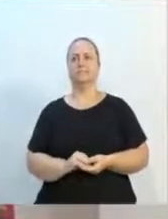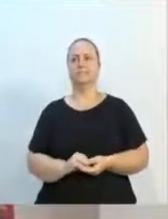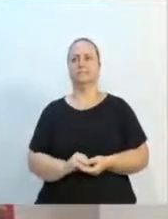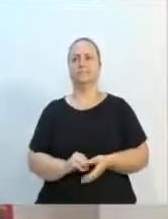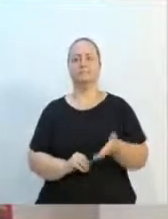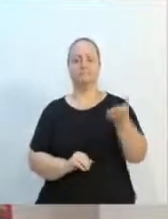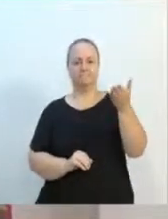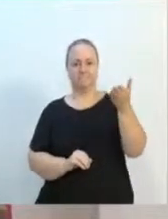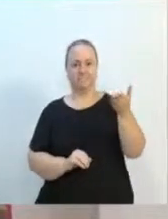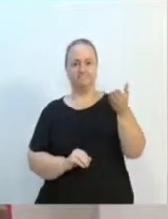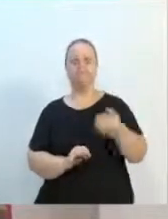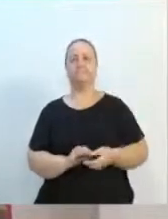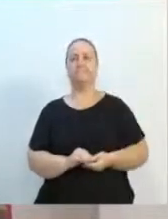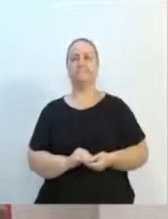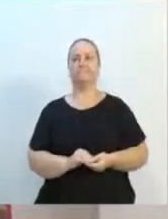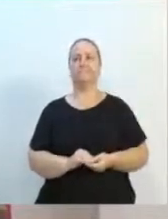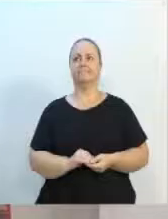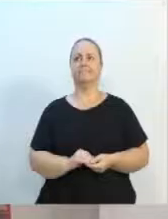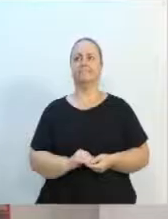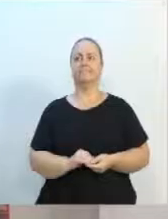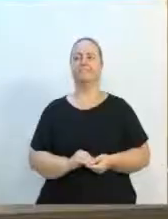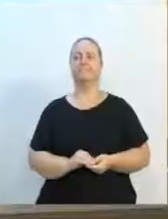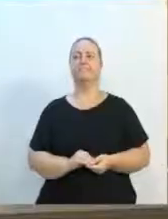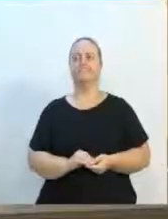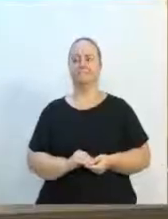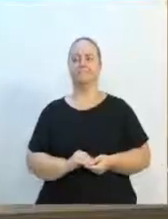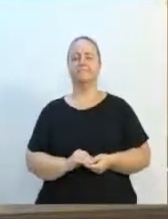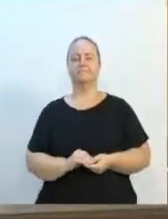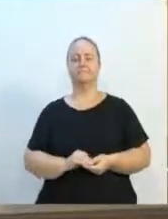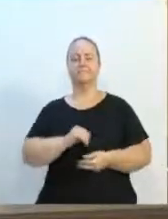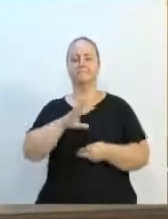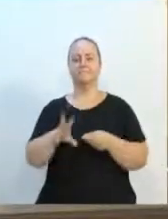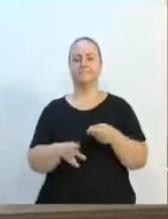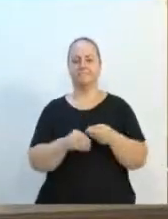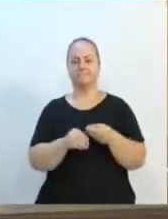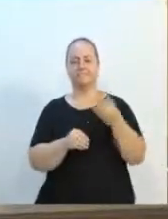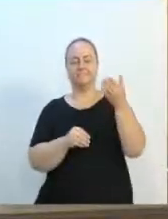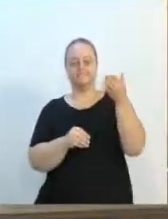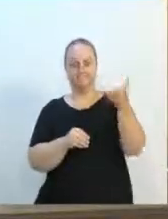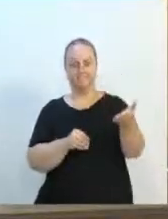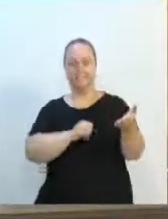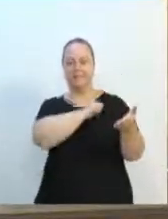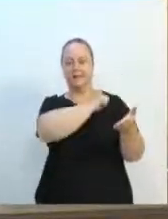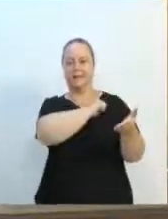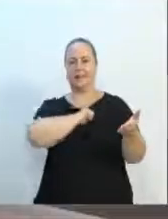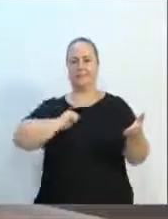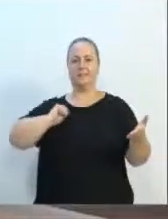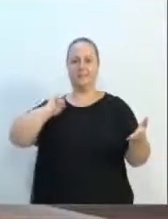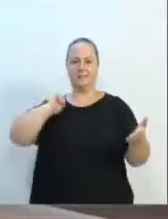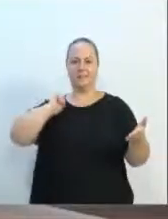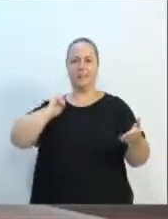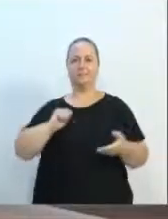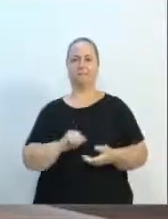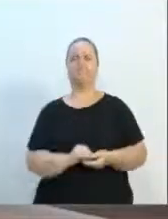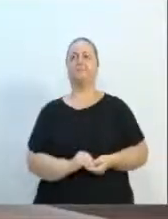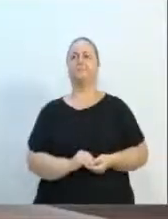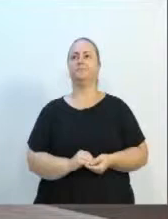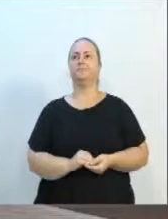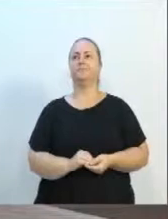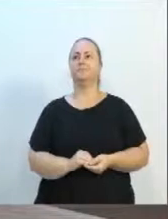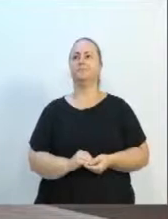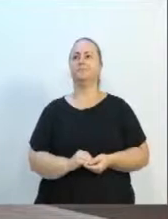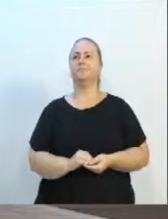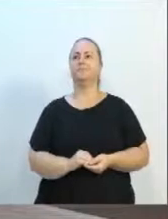Por gentileza, uma parte, vereador. Com autorização do orador, ou sem a parte, vereadora Ângela.